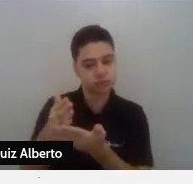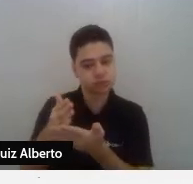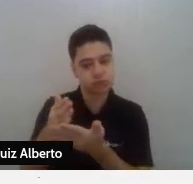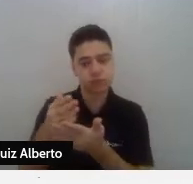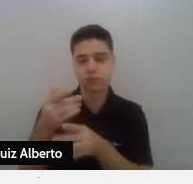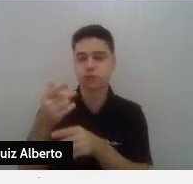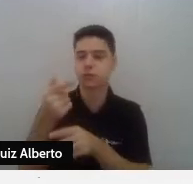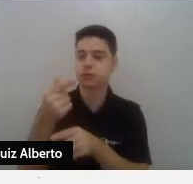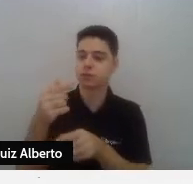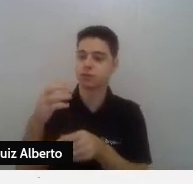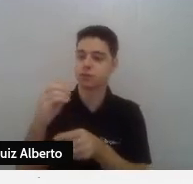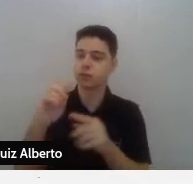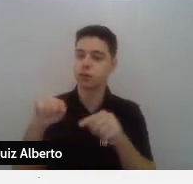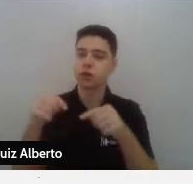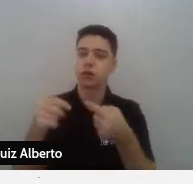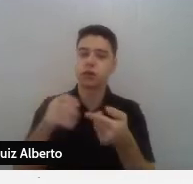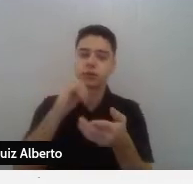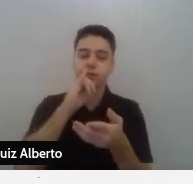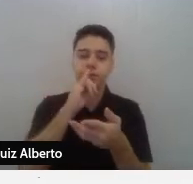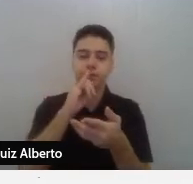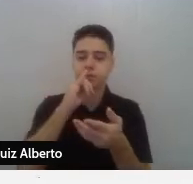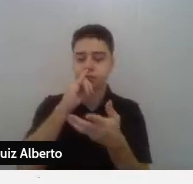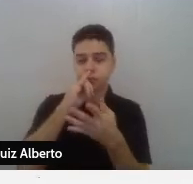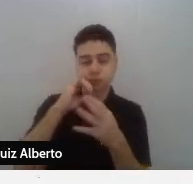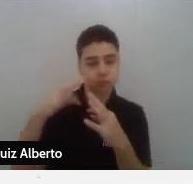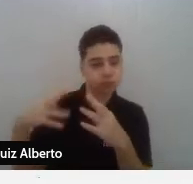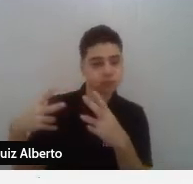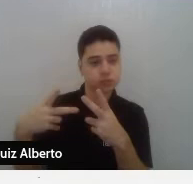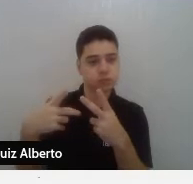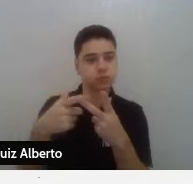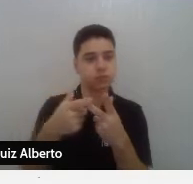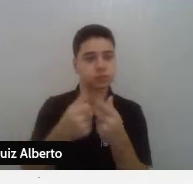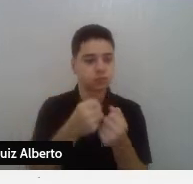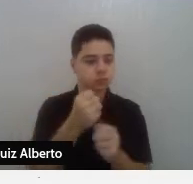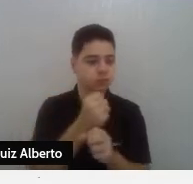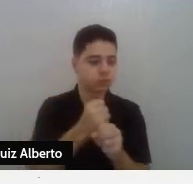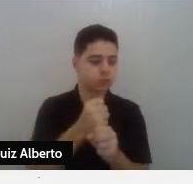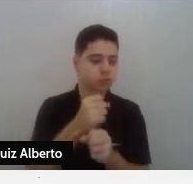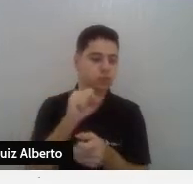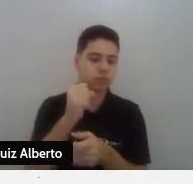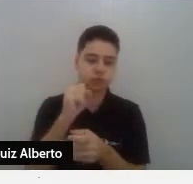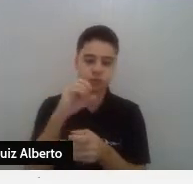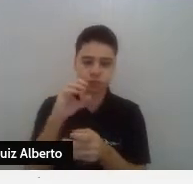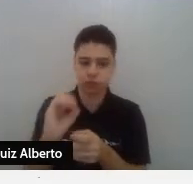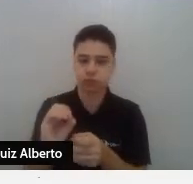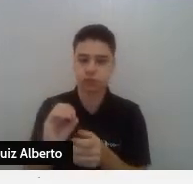ápice mesmo foi durante a década de 80.